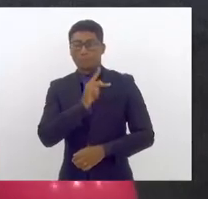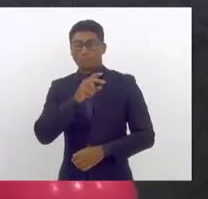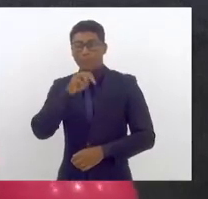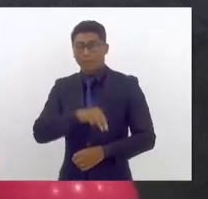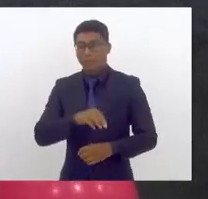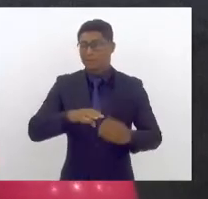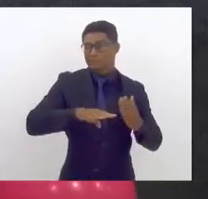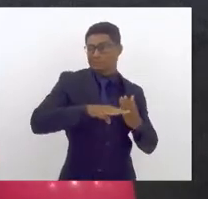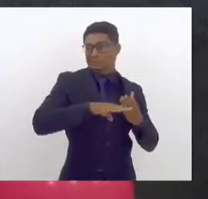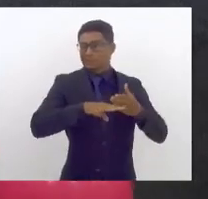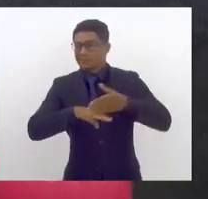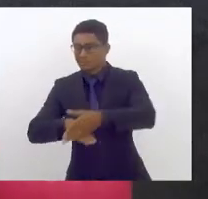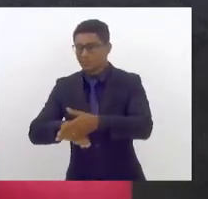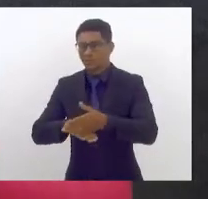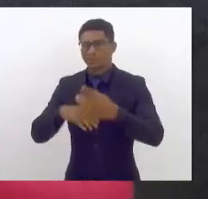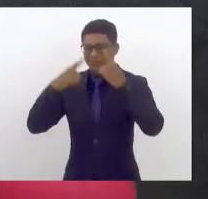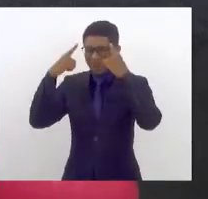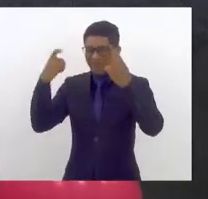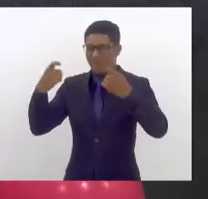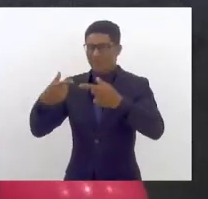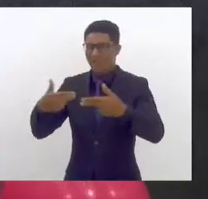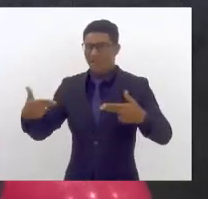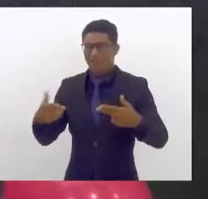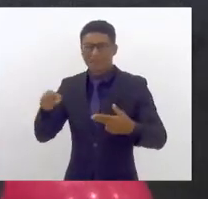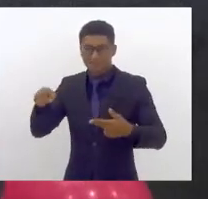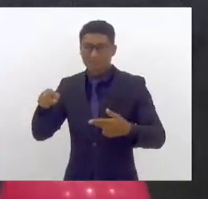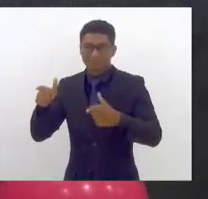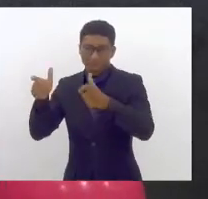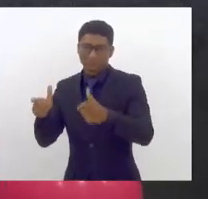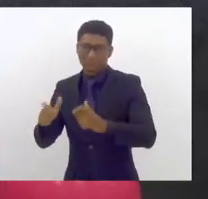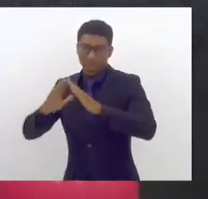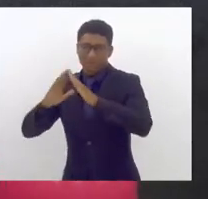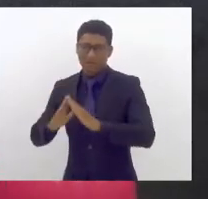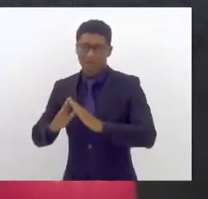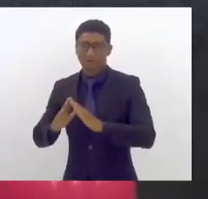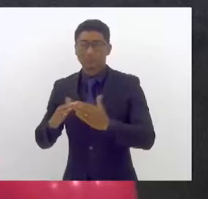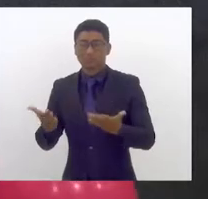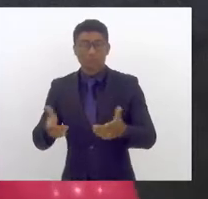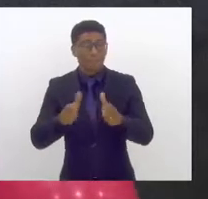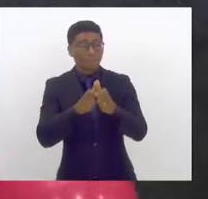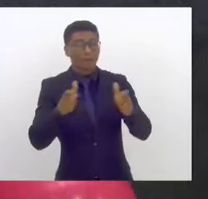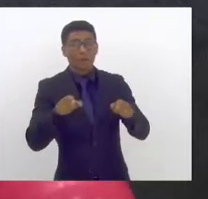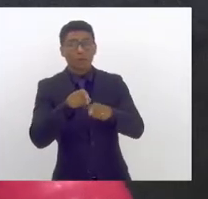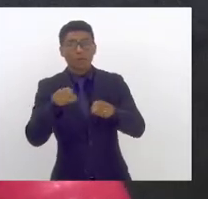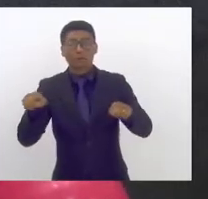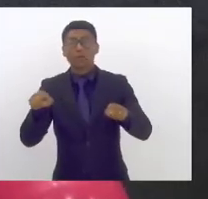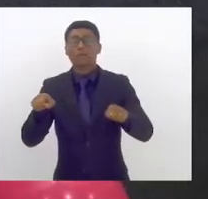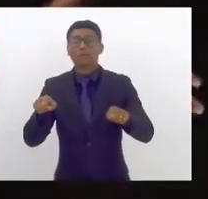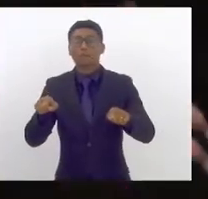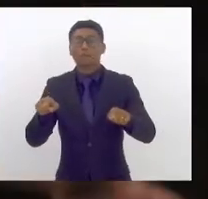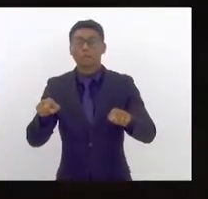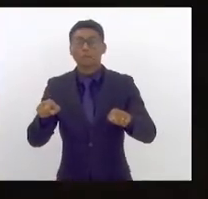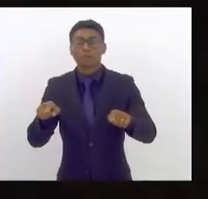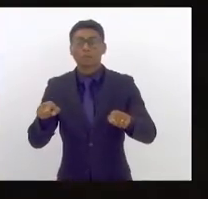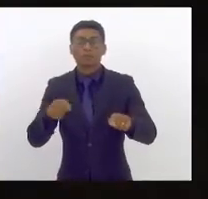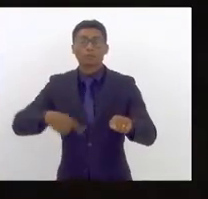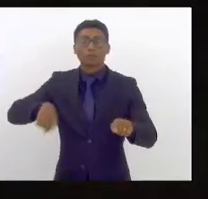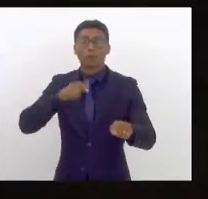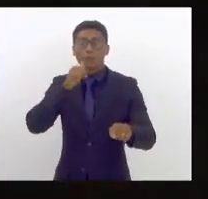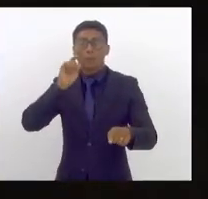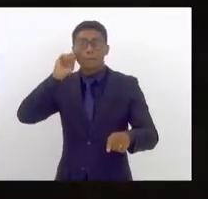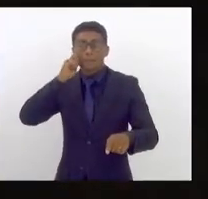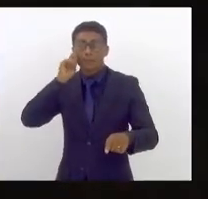e como vocês podem ver né A maioria das chefes de família das Comunidades somos nós mulheres